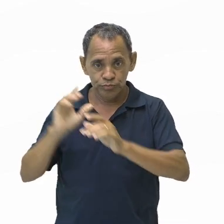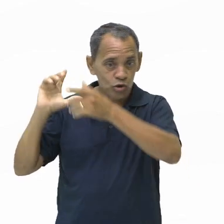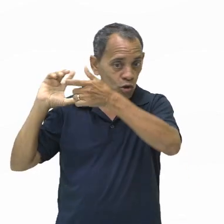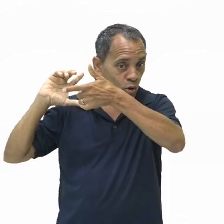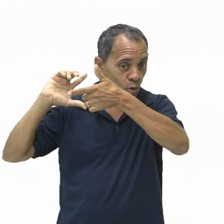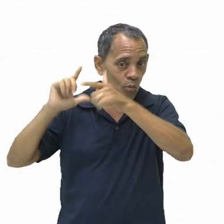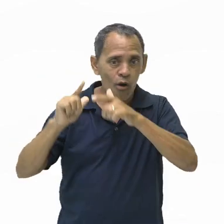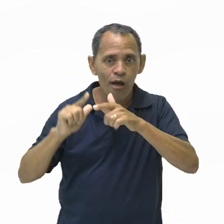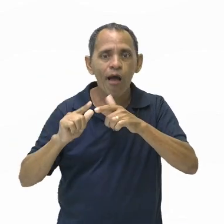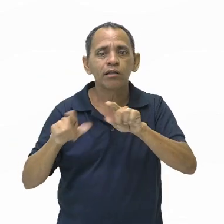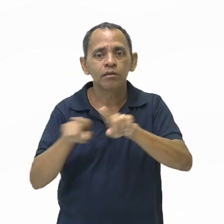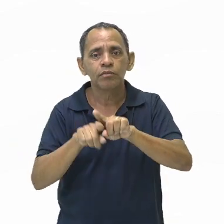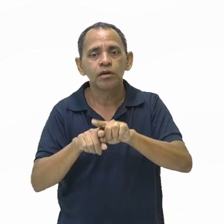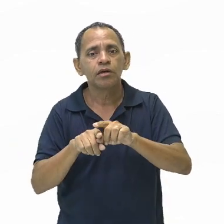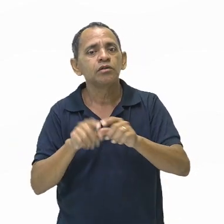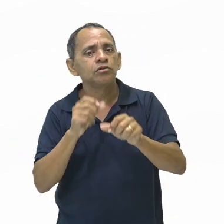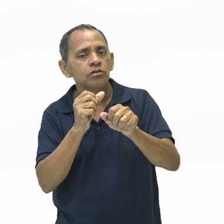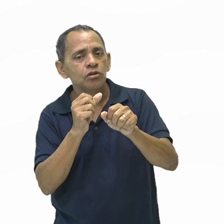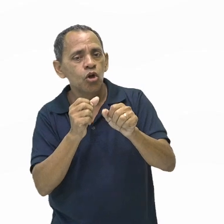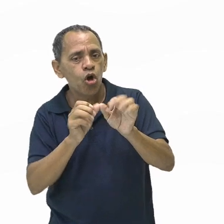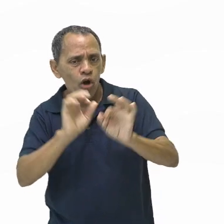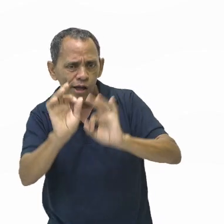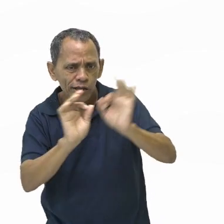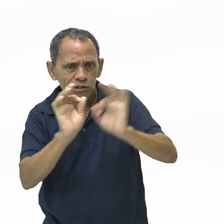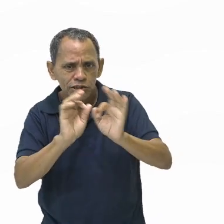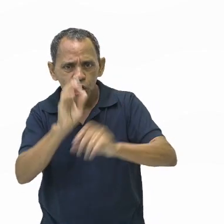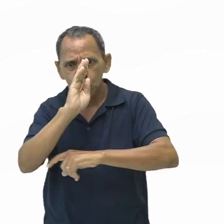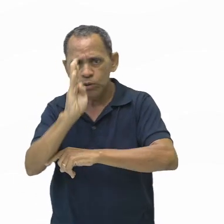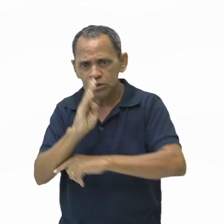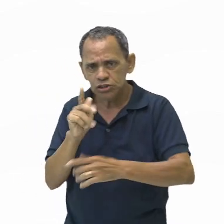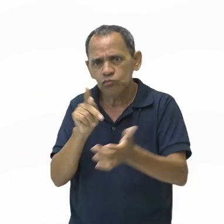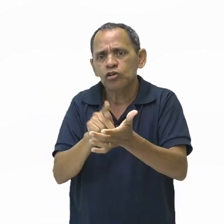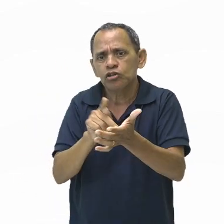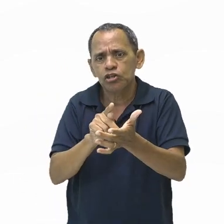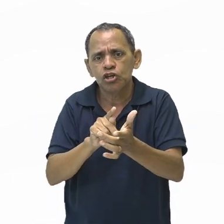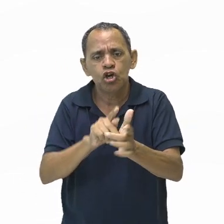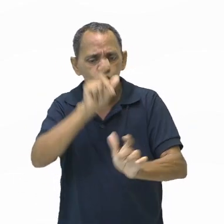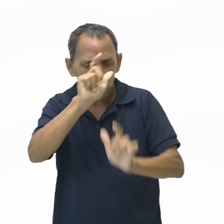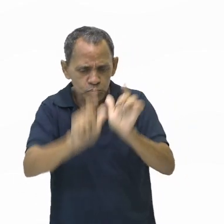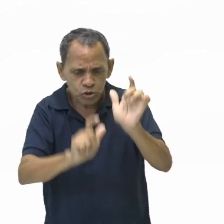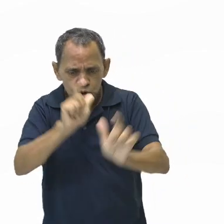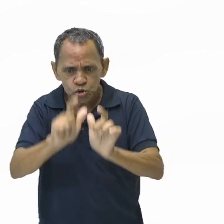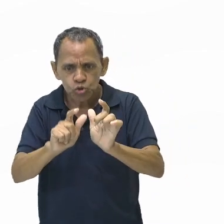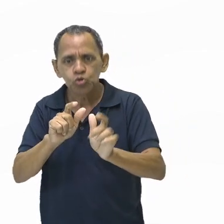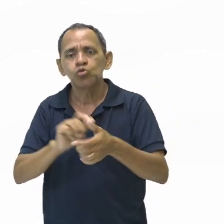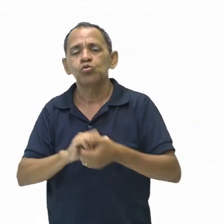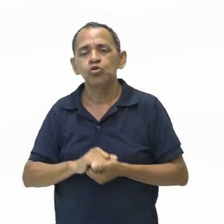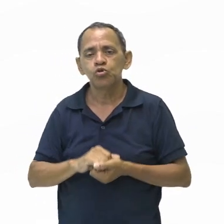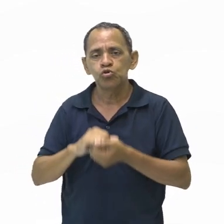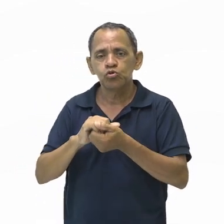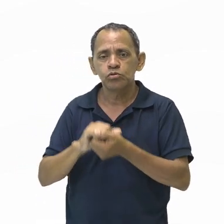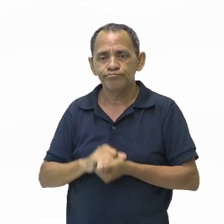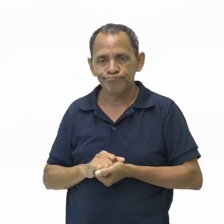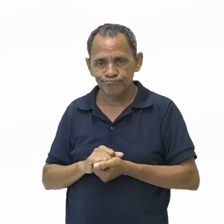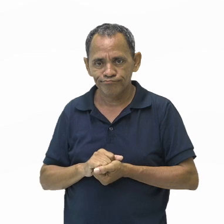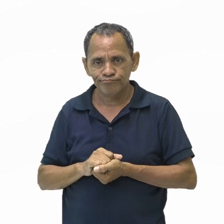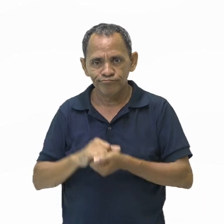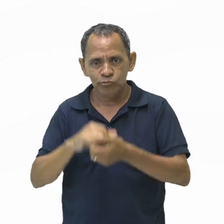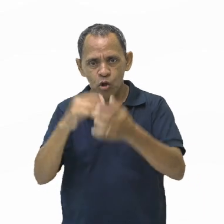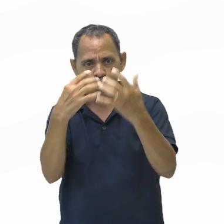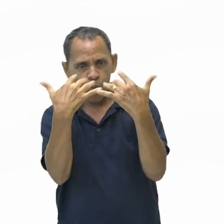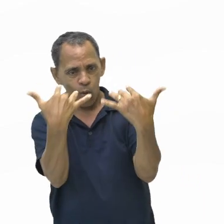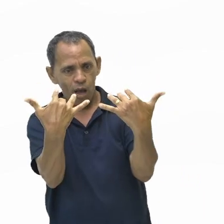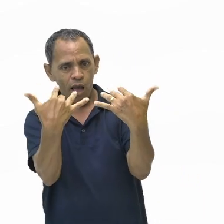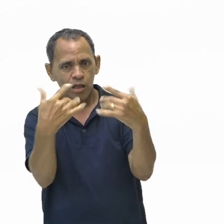Construir o verdadeiro Brasil, mostrar para os brasileiros, então, ainda é aquela construção de identidade. E aí, segundo